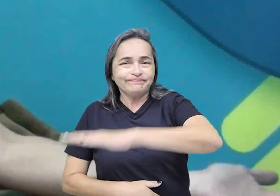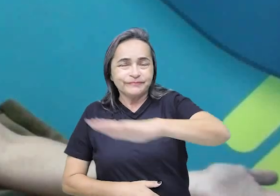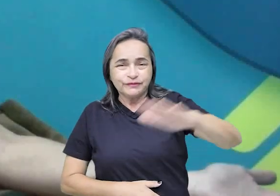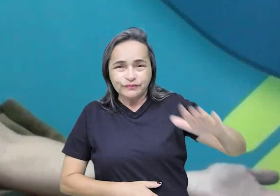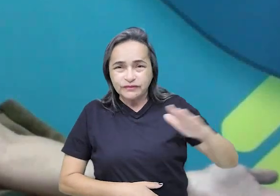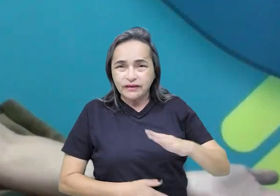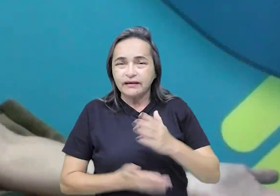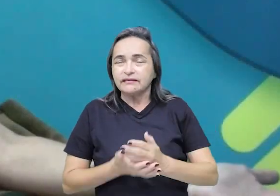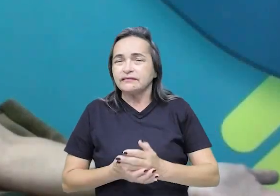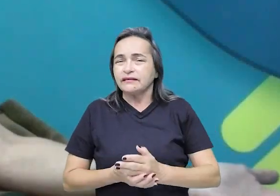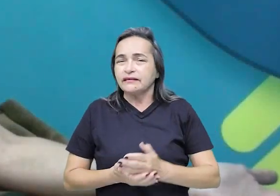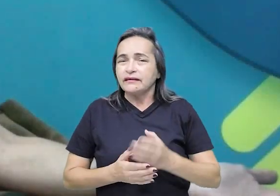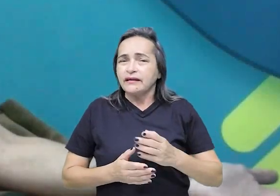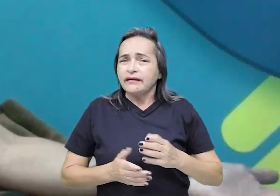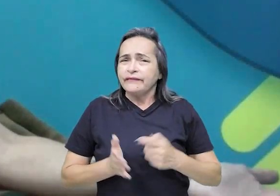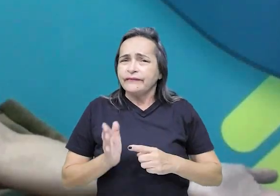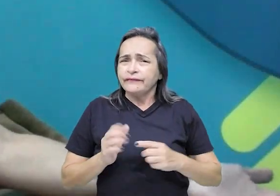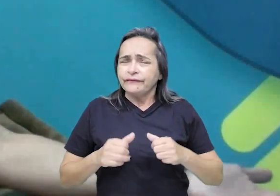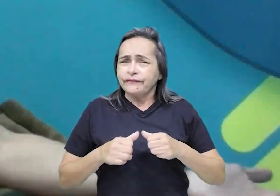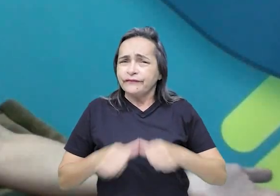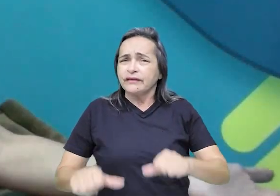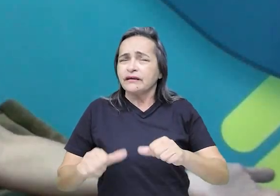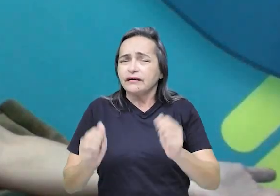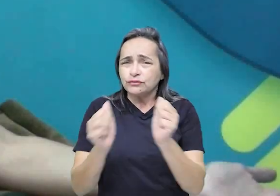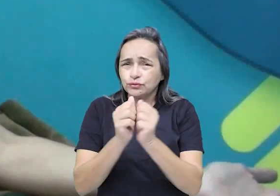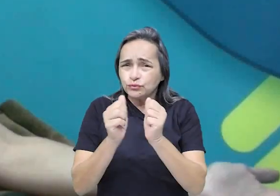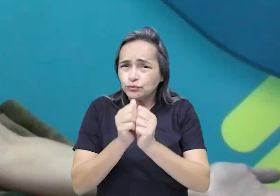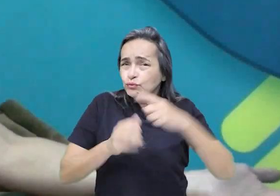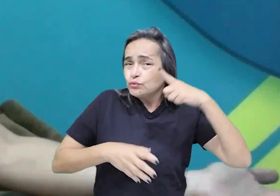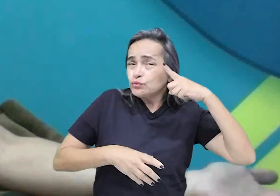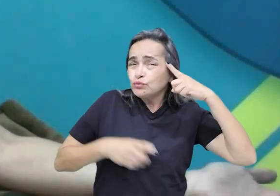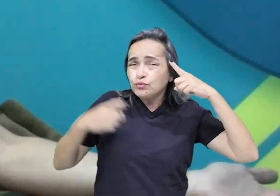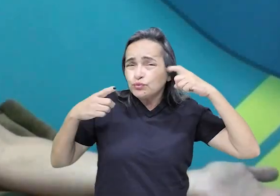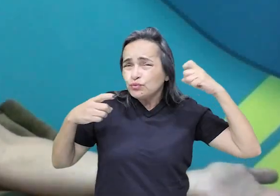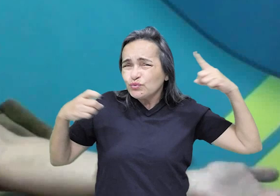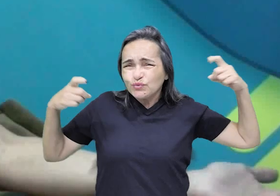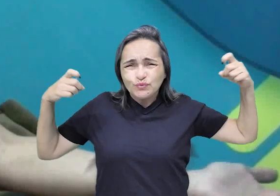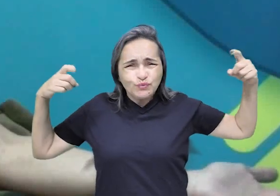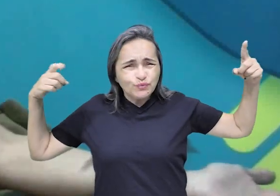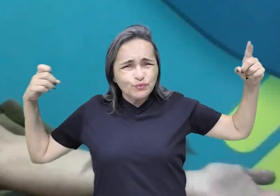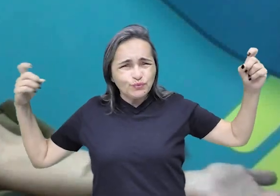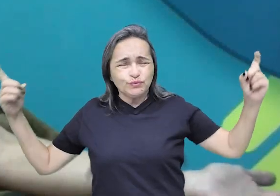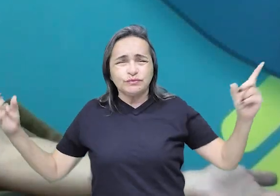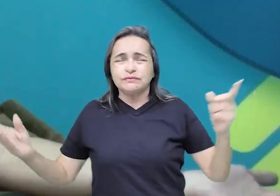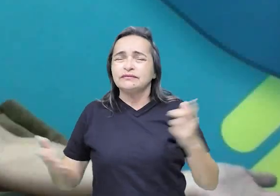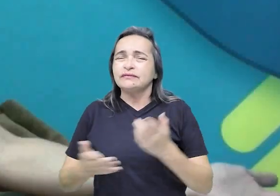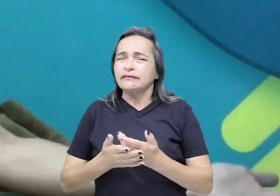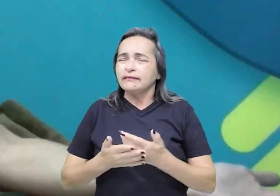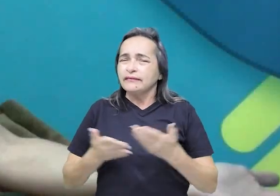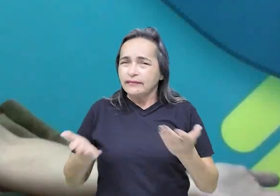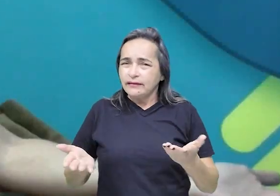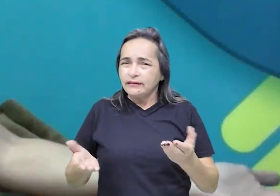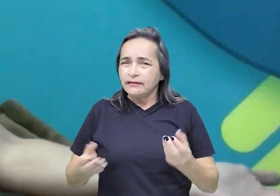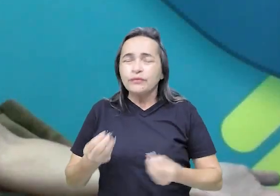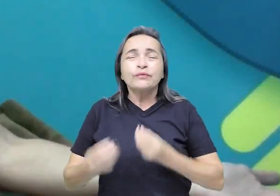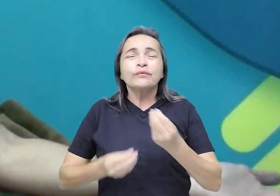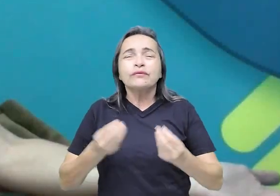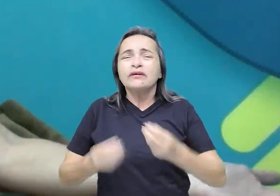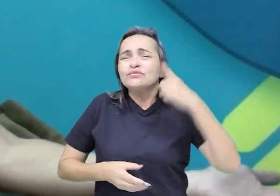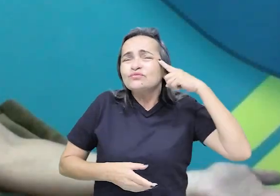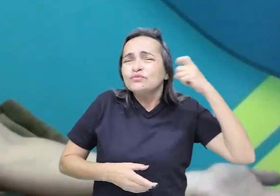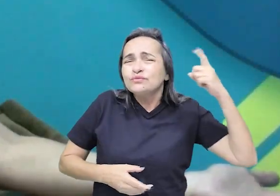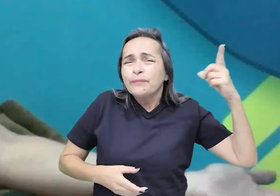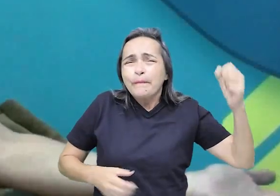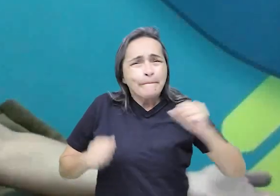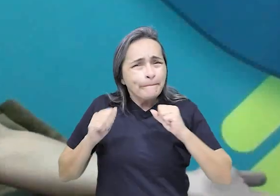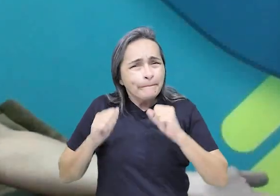A exposição que a gente tem, a gente não respeita a exposição sonora que a gente pode ter.